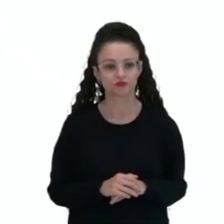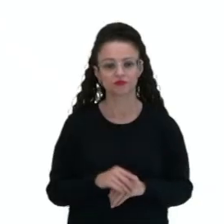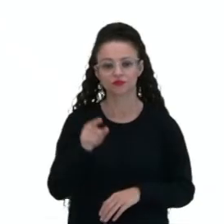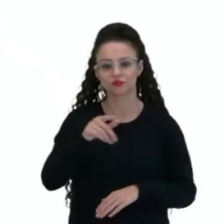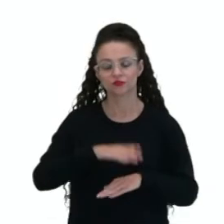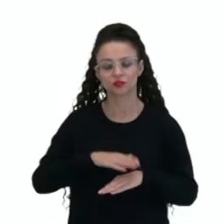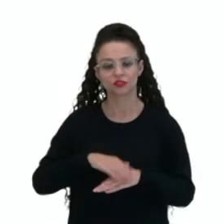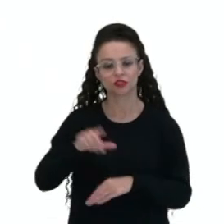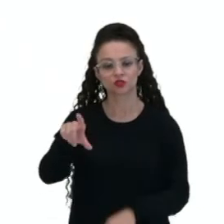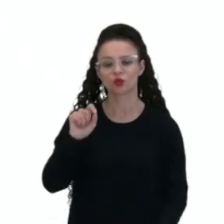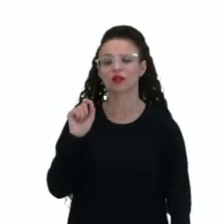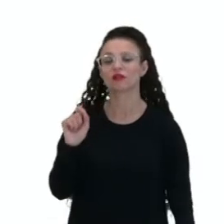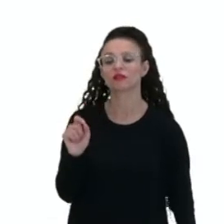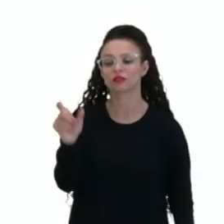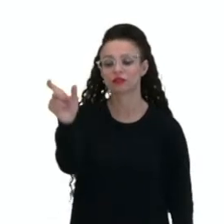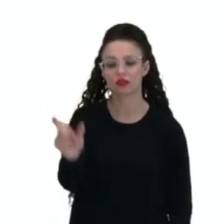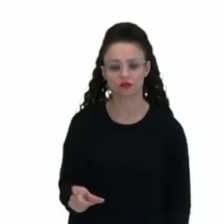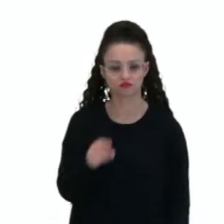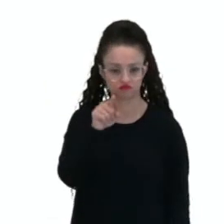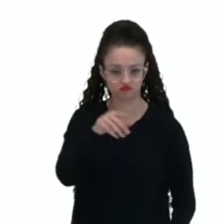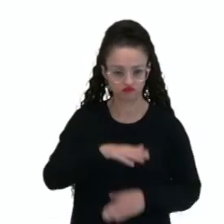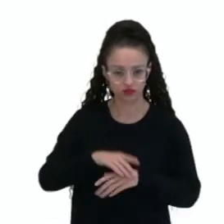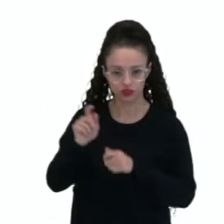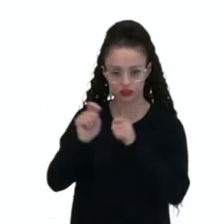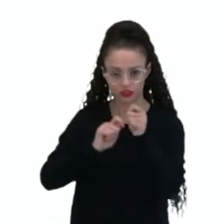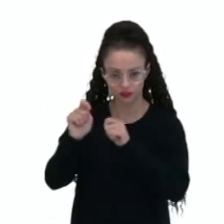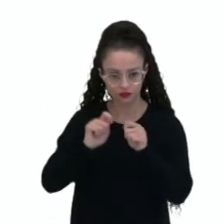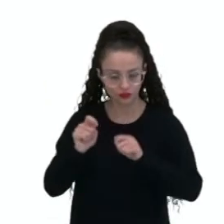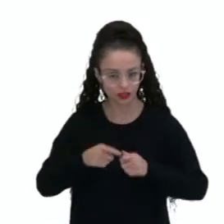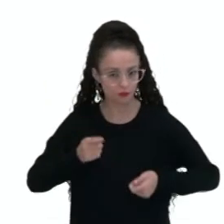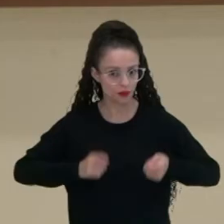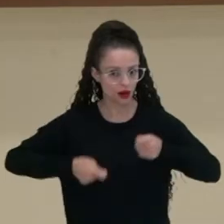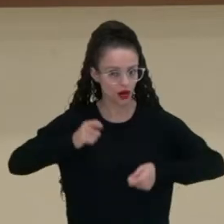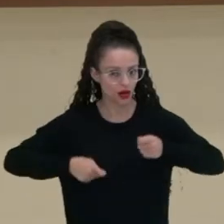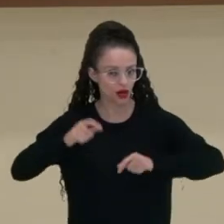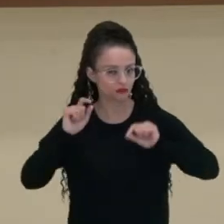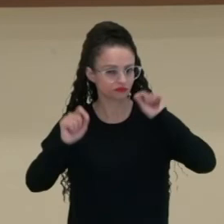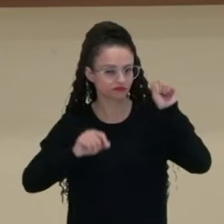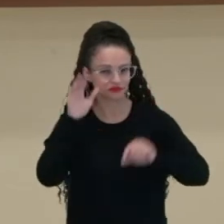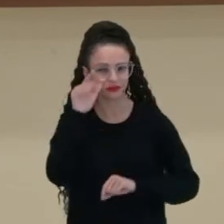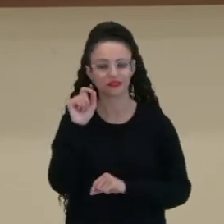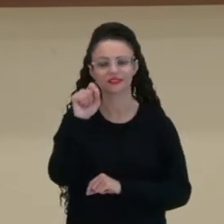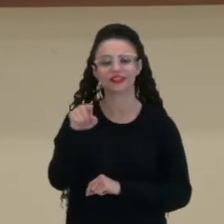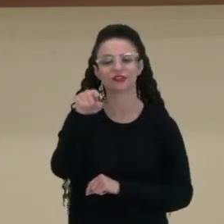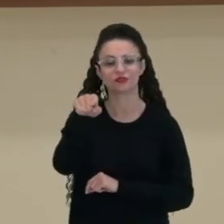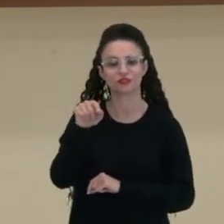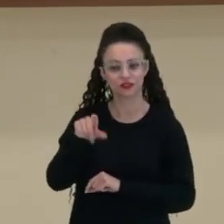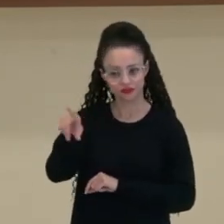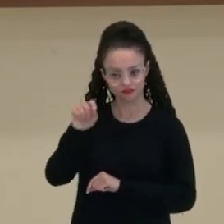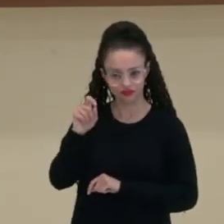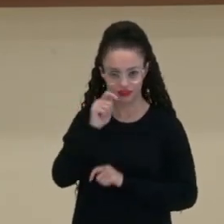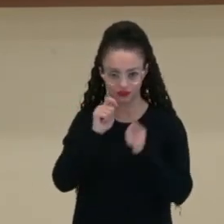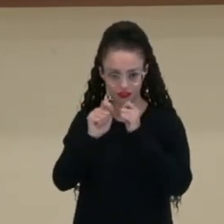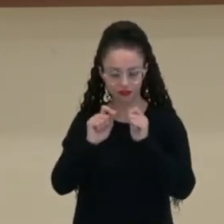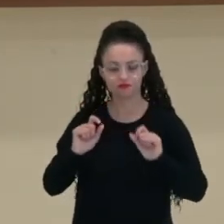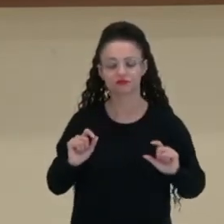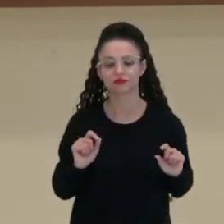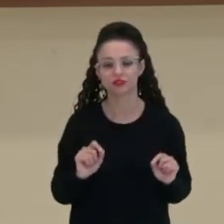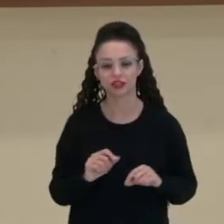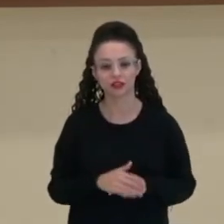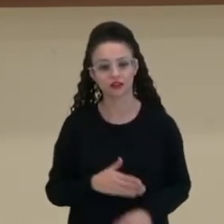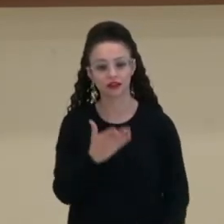Escolha então quem será entrevistado. Rufem os tambores. Quem você vai entrevistar? Pode ser quem?